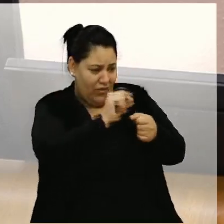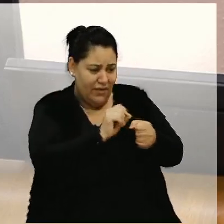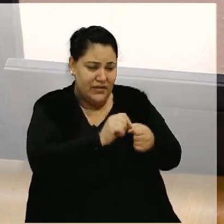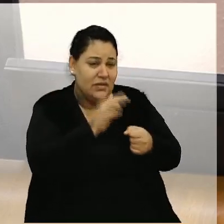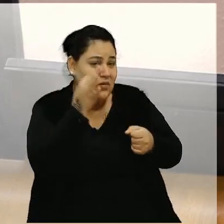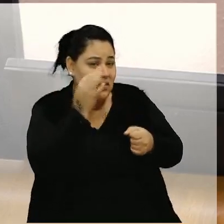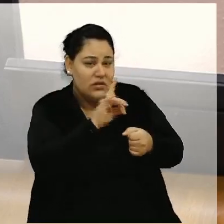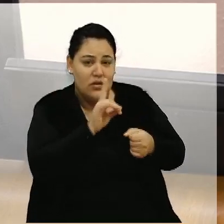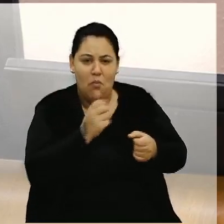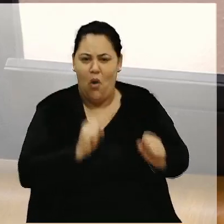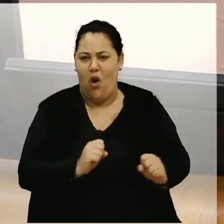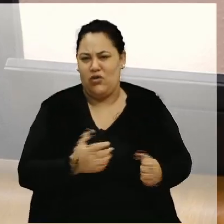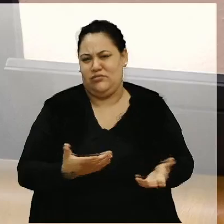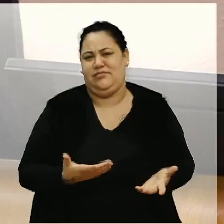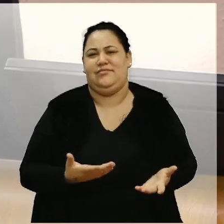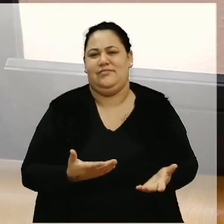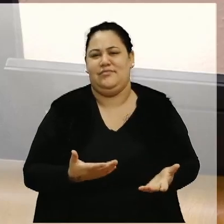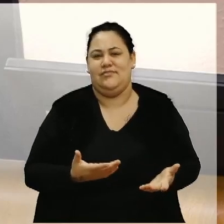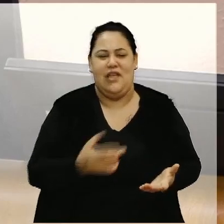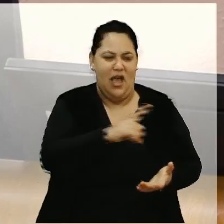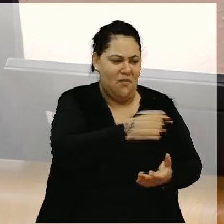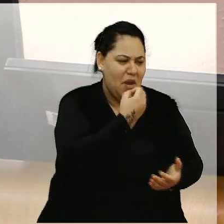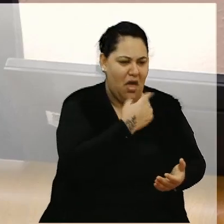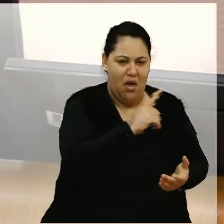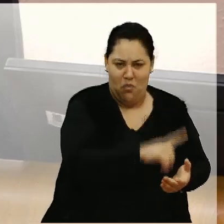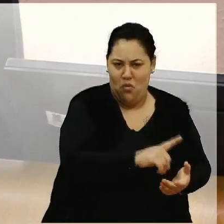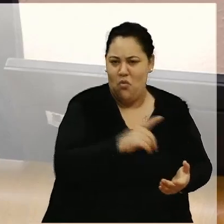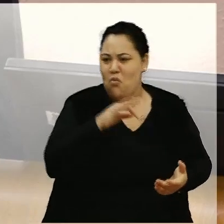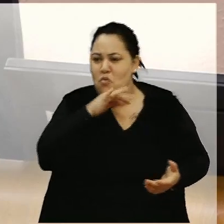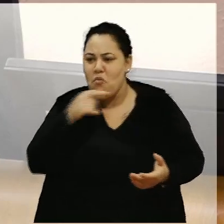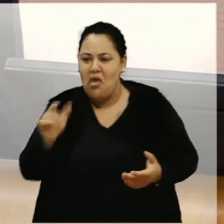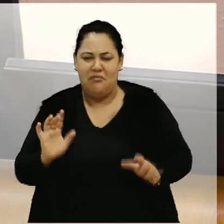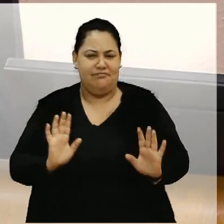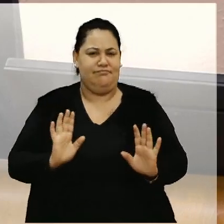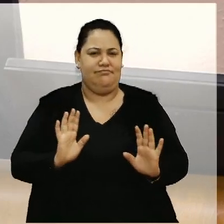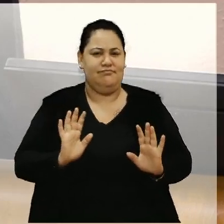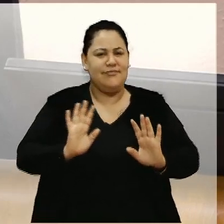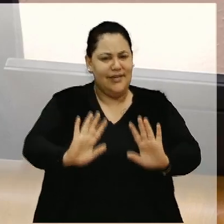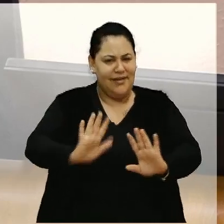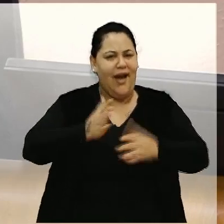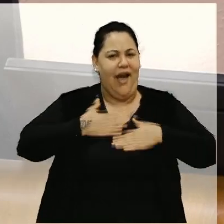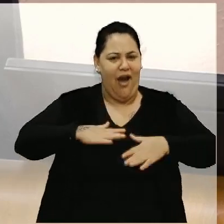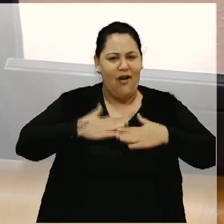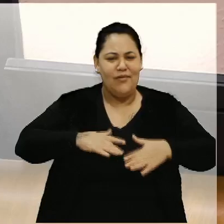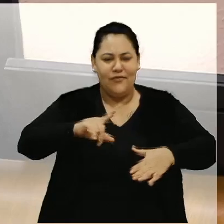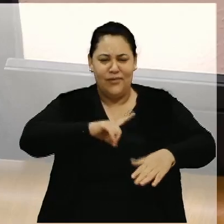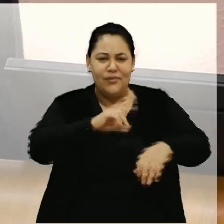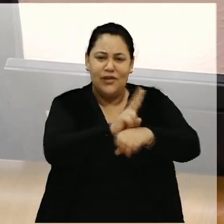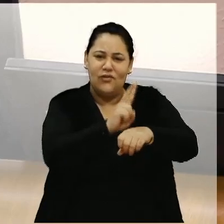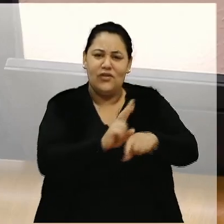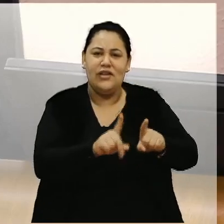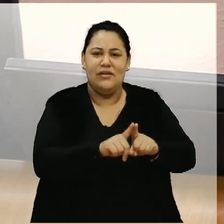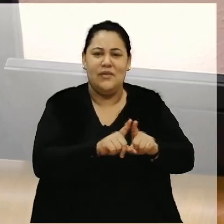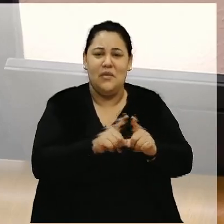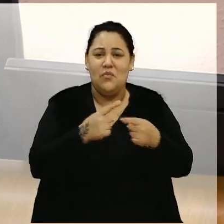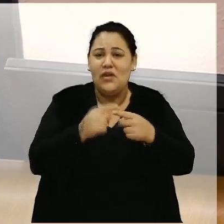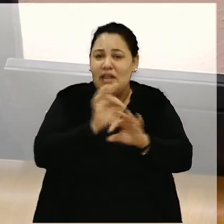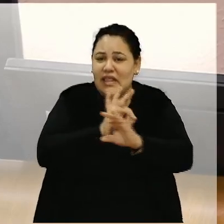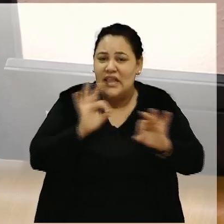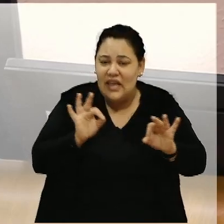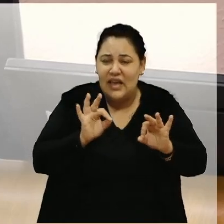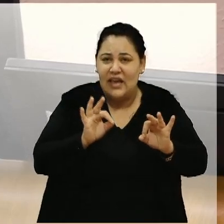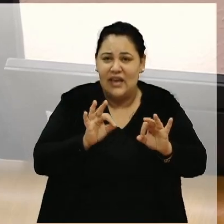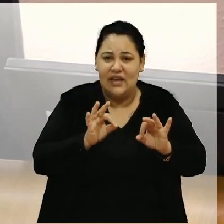que vale para um não vale para outro. Gente, só um pouquinho, né? Vamos com um pouco cuidado, porque ninguém vai tirar